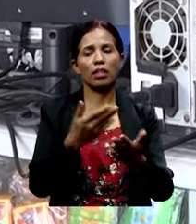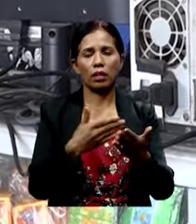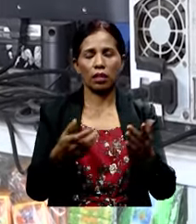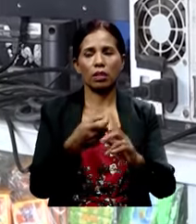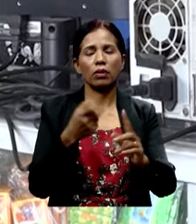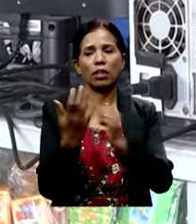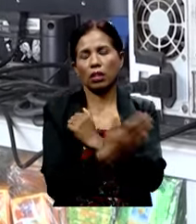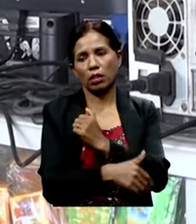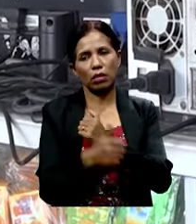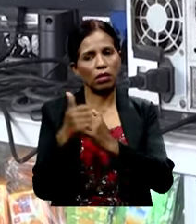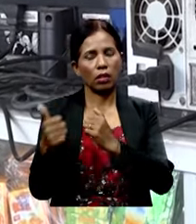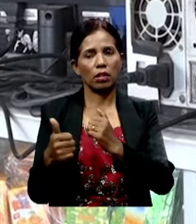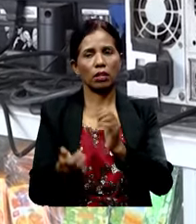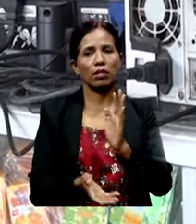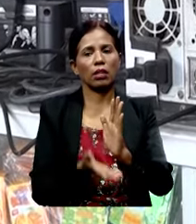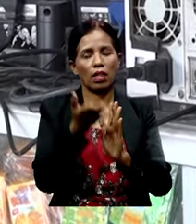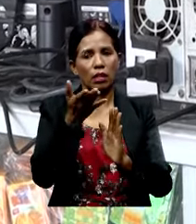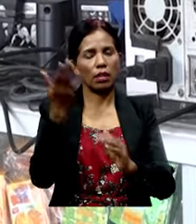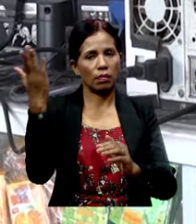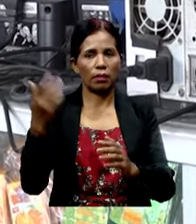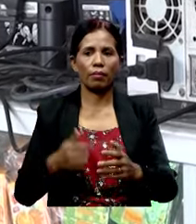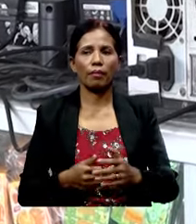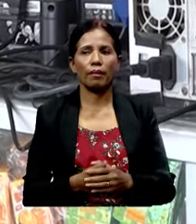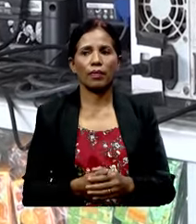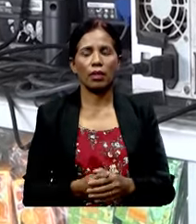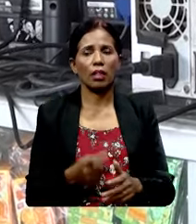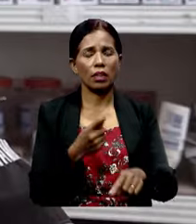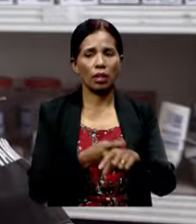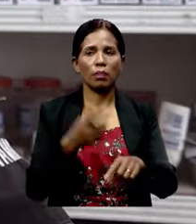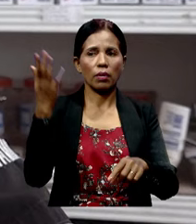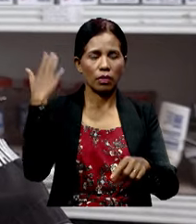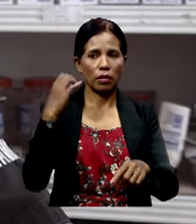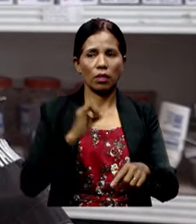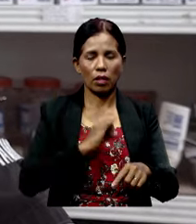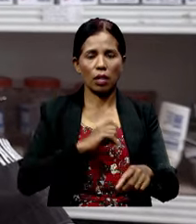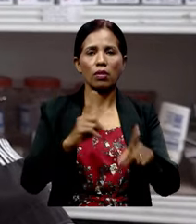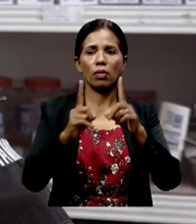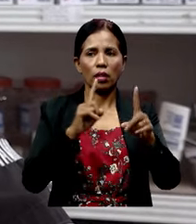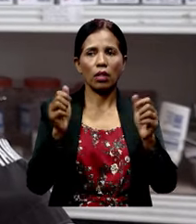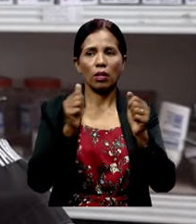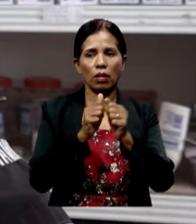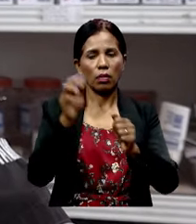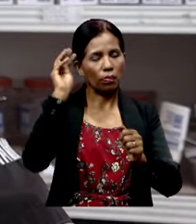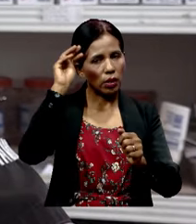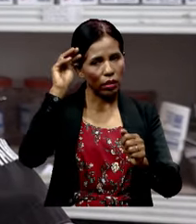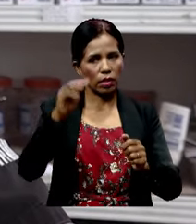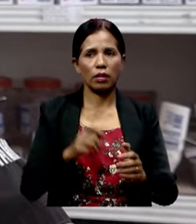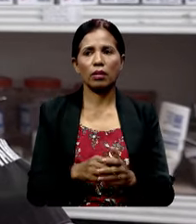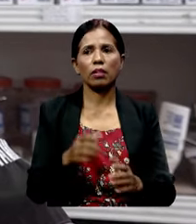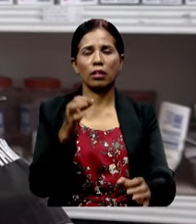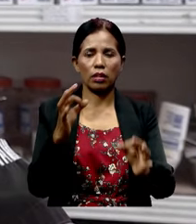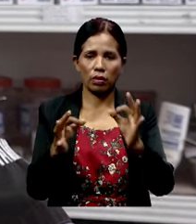origin ne. Saker sene ba. Antao. Momento ne ba. Hau ba si kolio ho. Ministro kata se